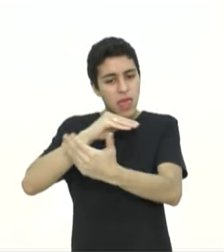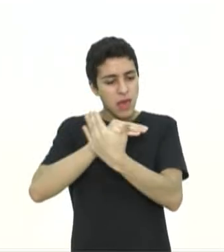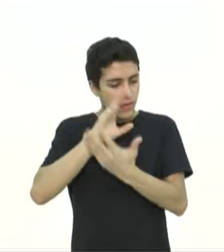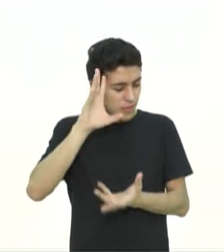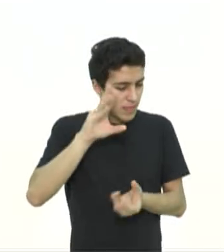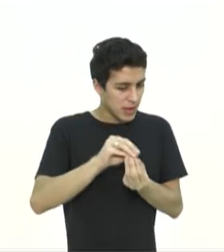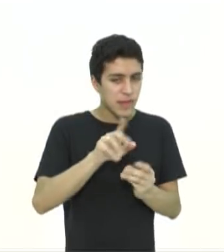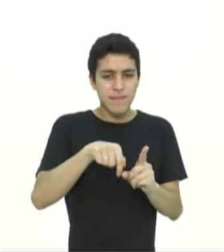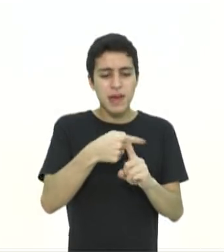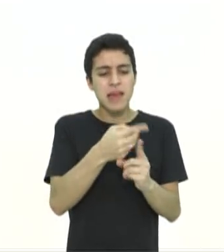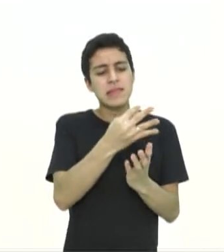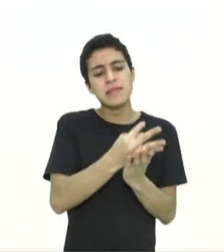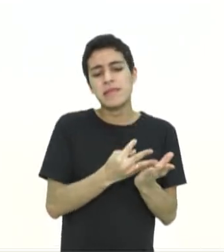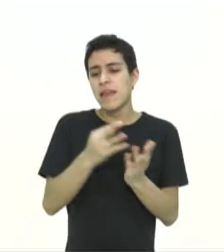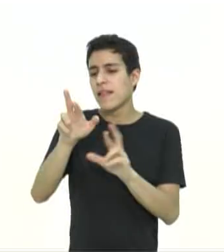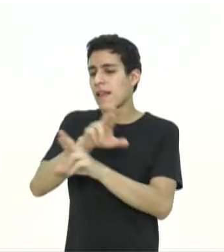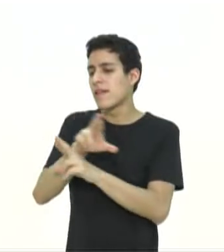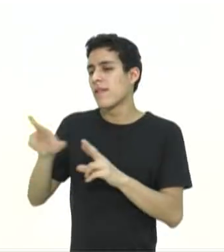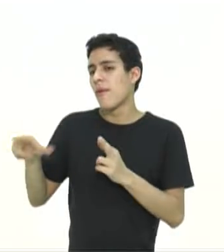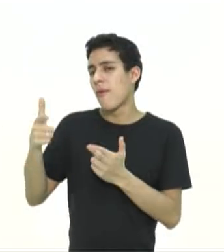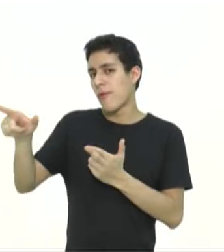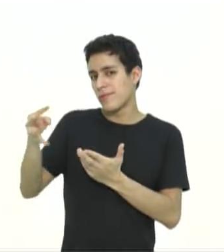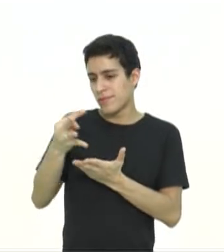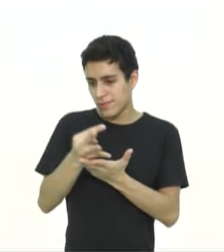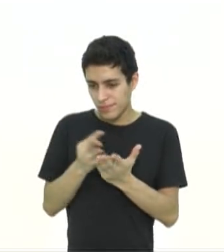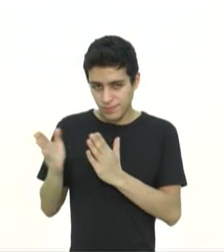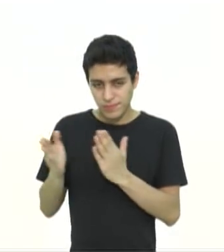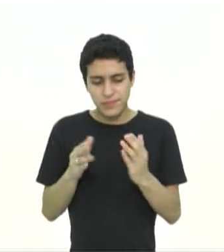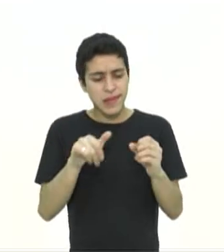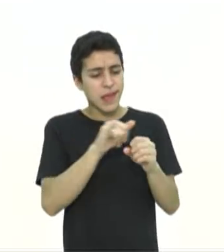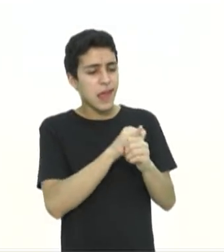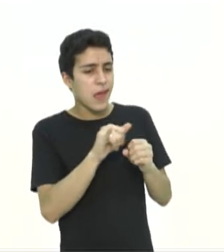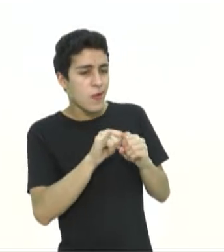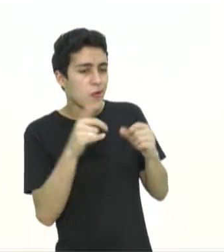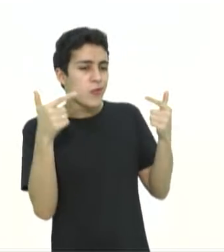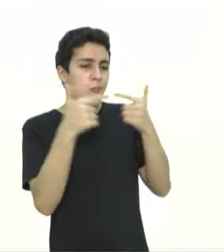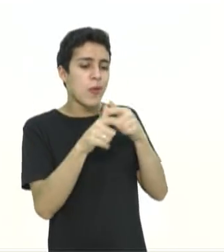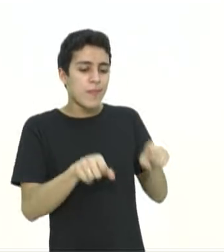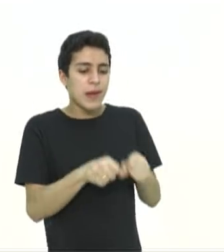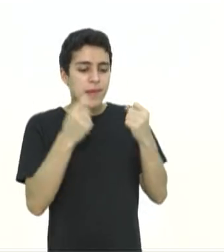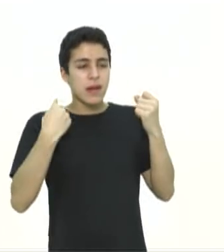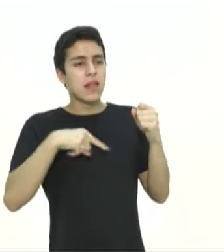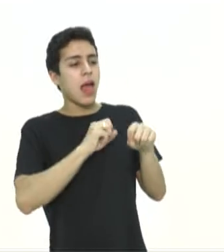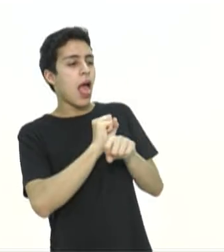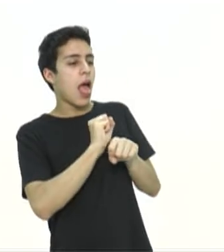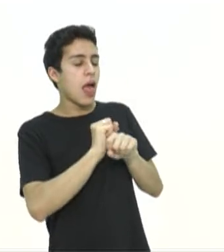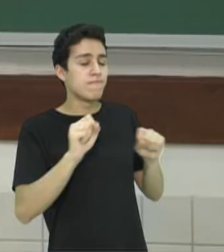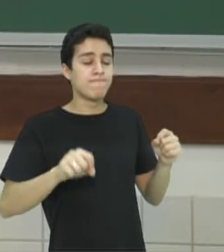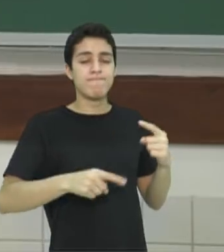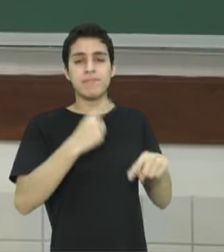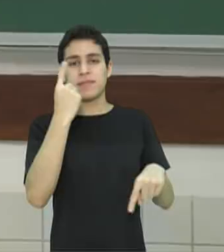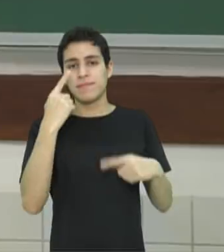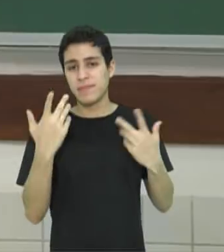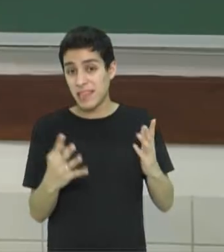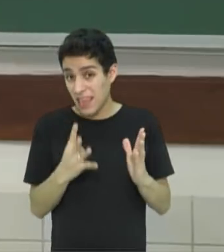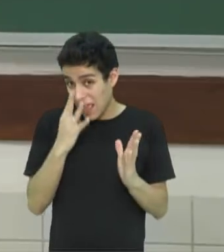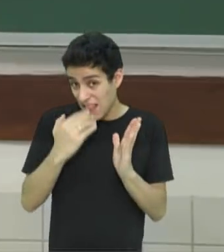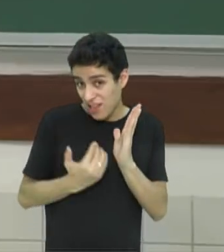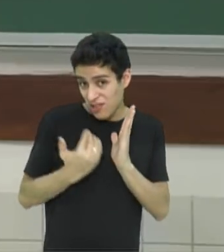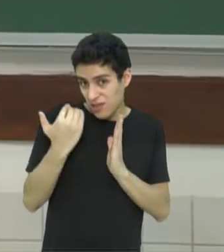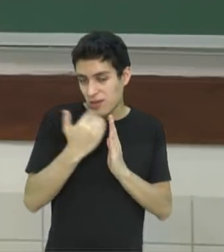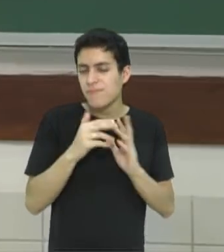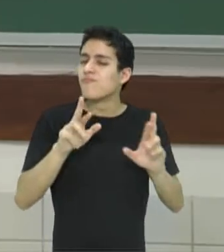intertextualidade, também reconhecemos recursos de humor, como quebra de expectativa e exagero. Espero que vocês